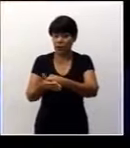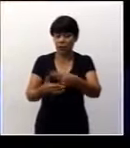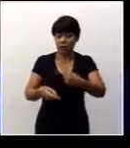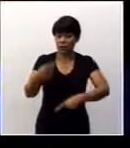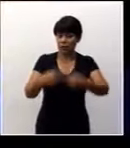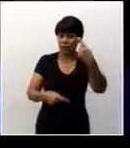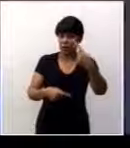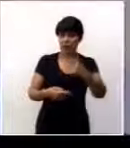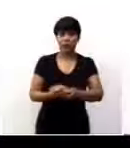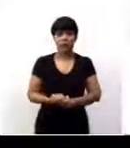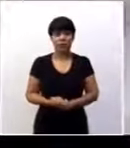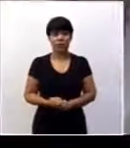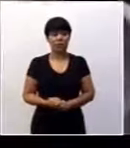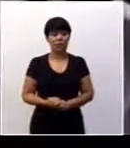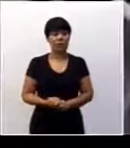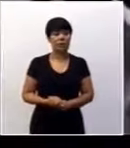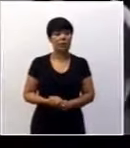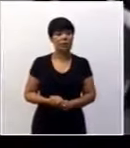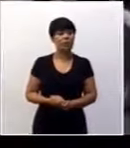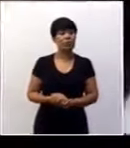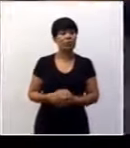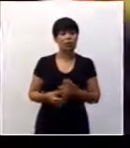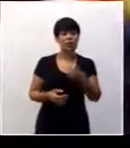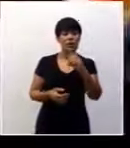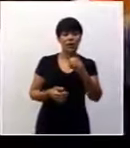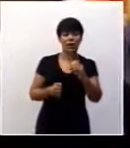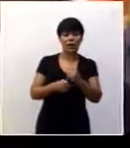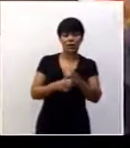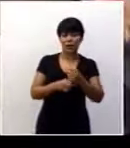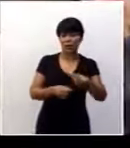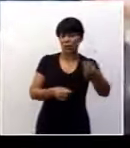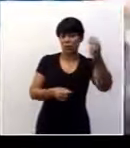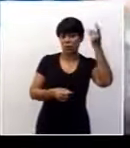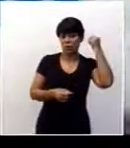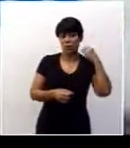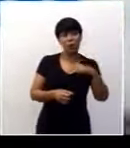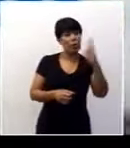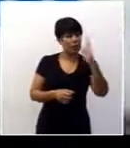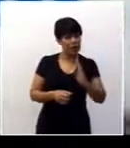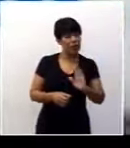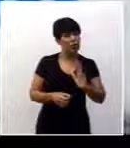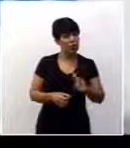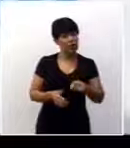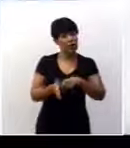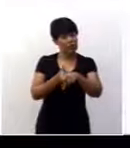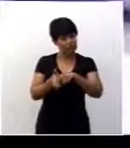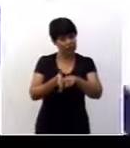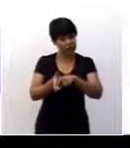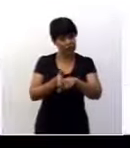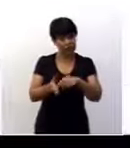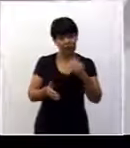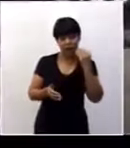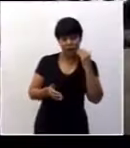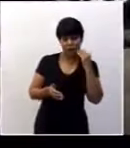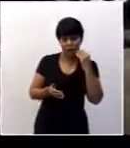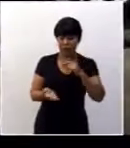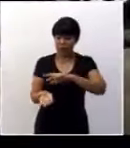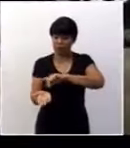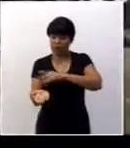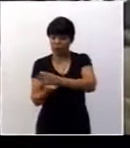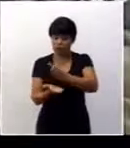desafios. Há décadas, o Brasil está atento a tal realidade. Empreendendo pesquisas científicas em inúmeras áreas,